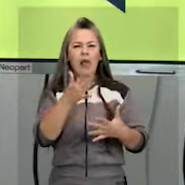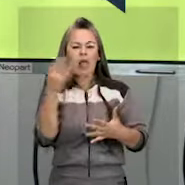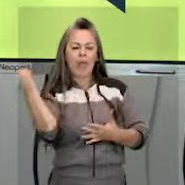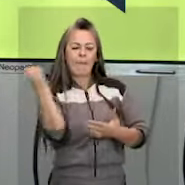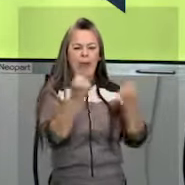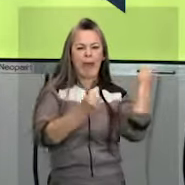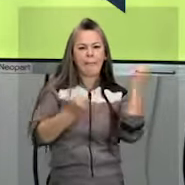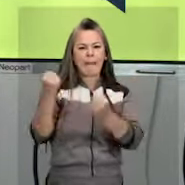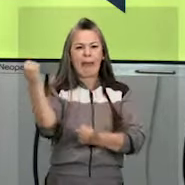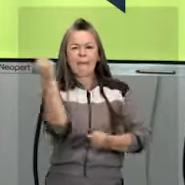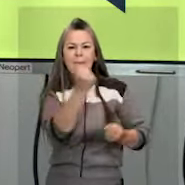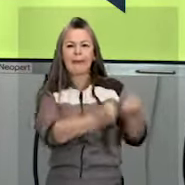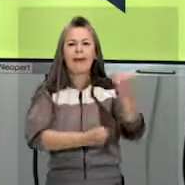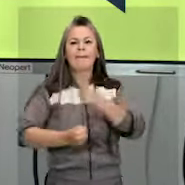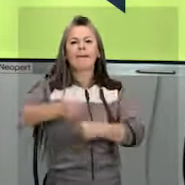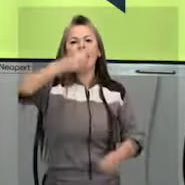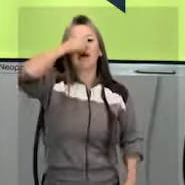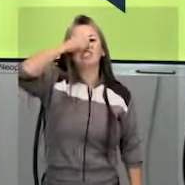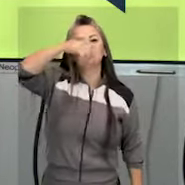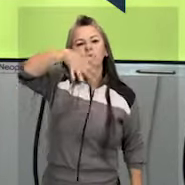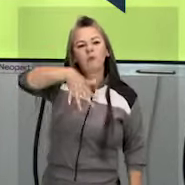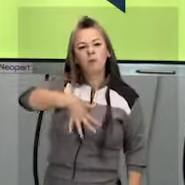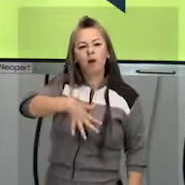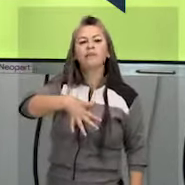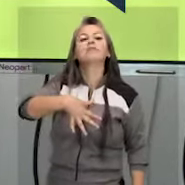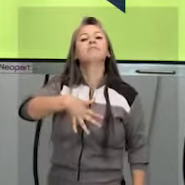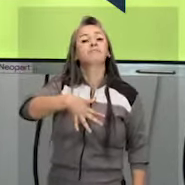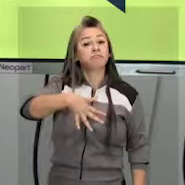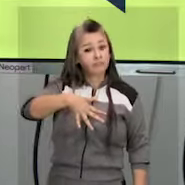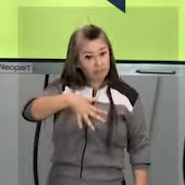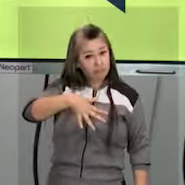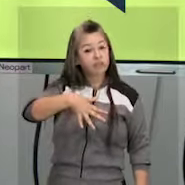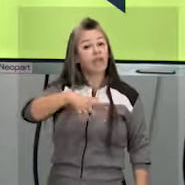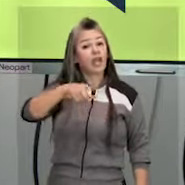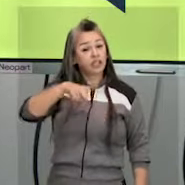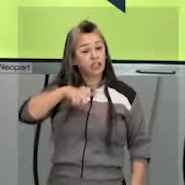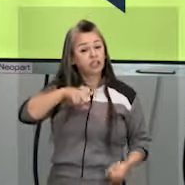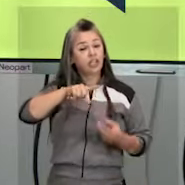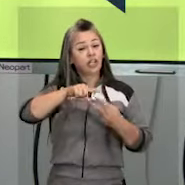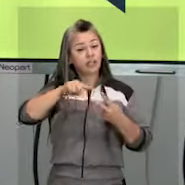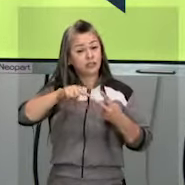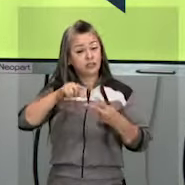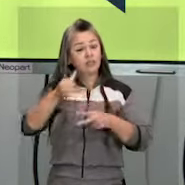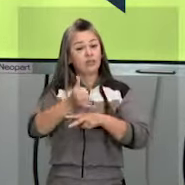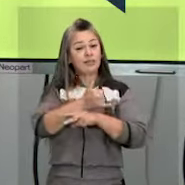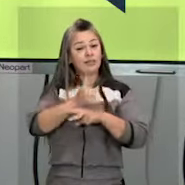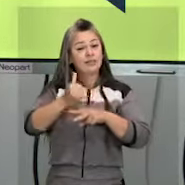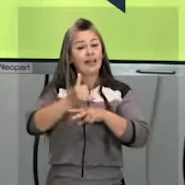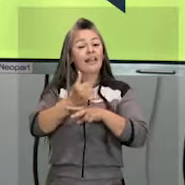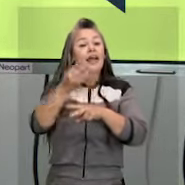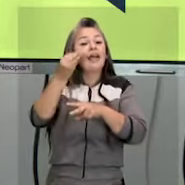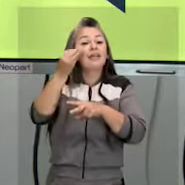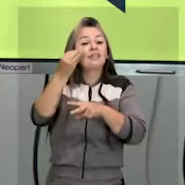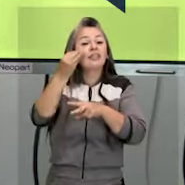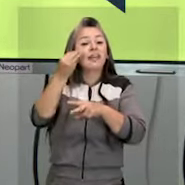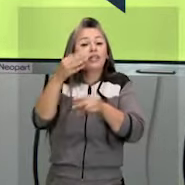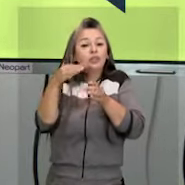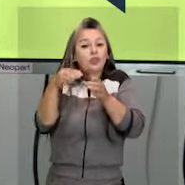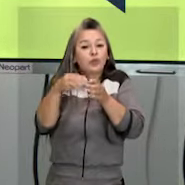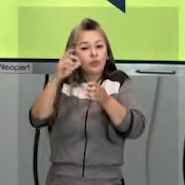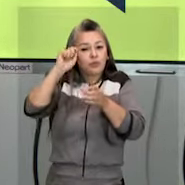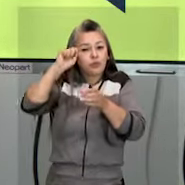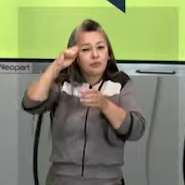senhores e daqueles funcionários que os senhores de escravos contratavam para poder controlar os